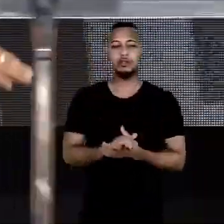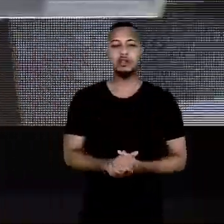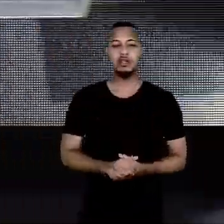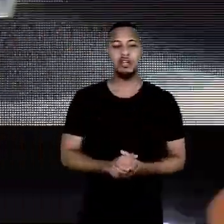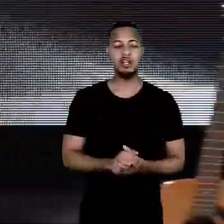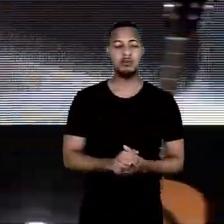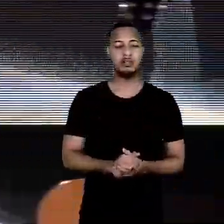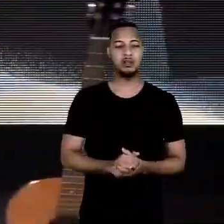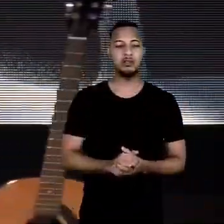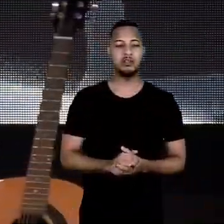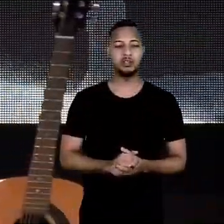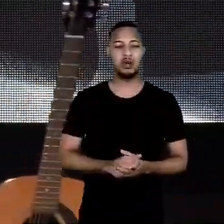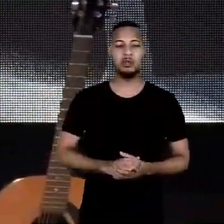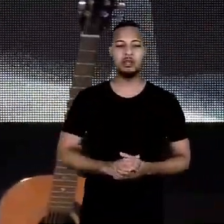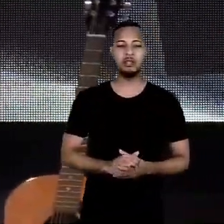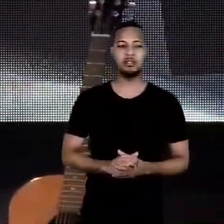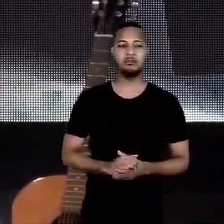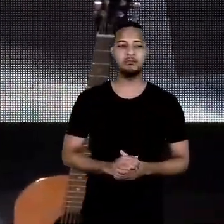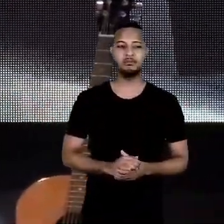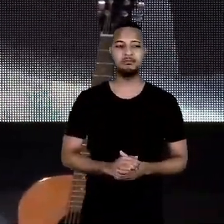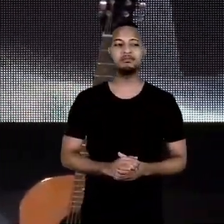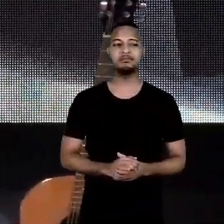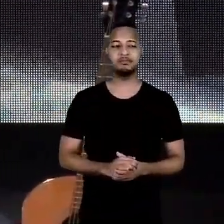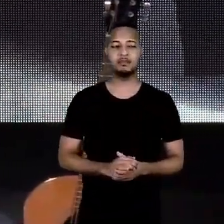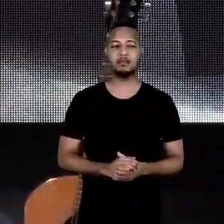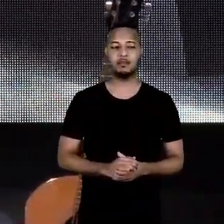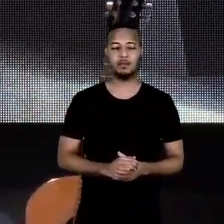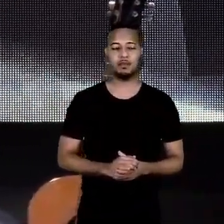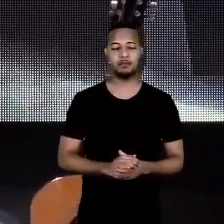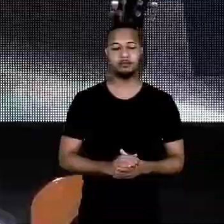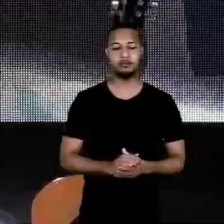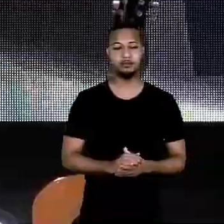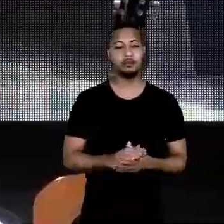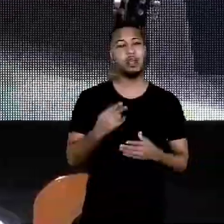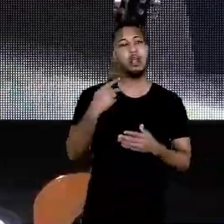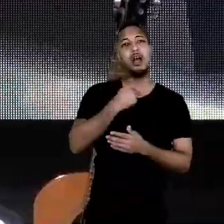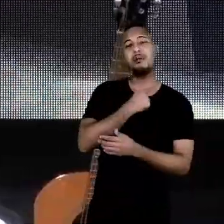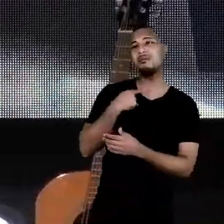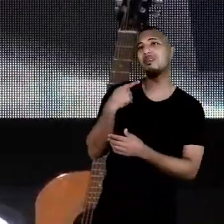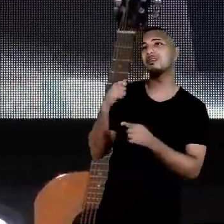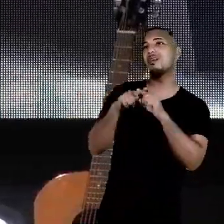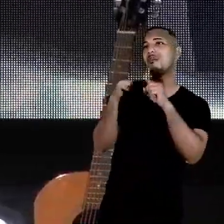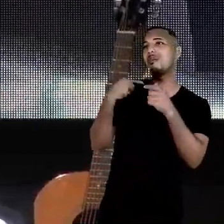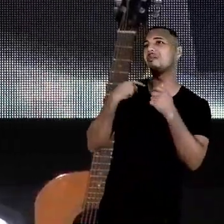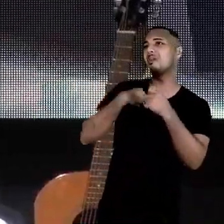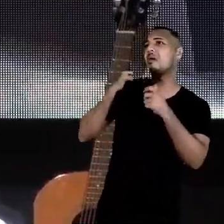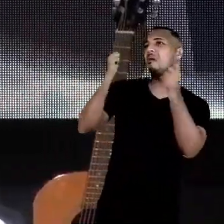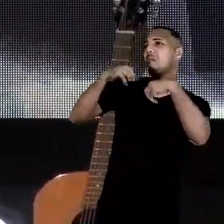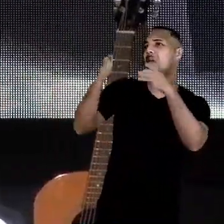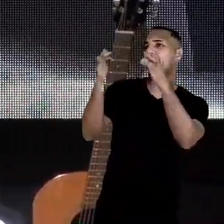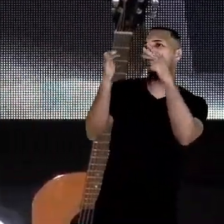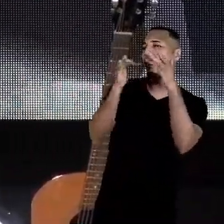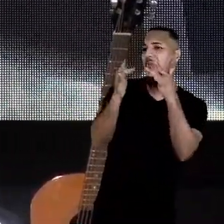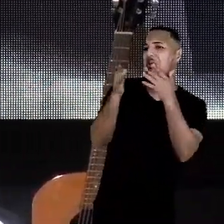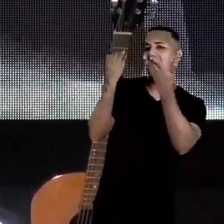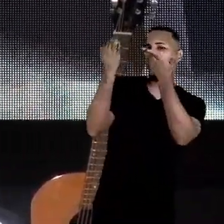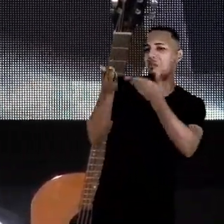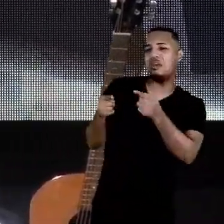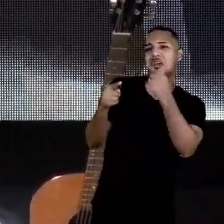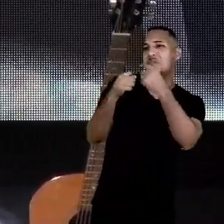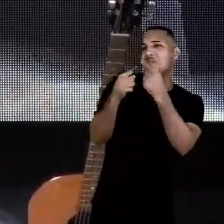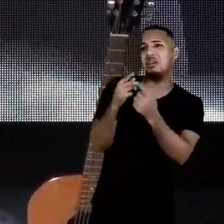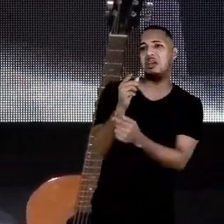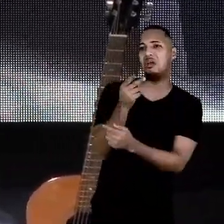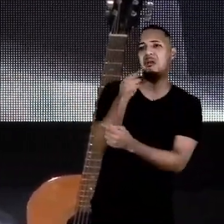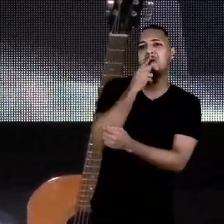não percebeu. Ah, é um relacionamento quando vê. Ah, pastor, mas eu posso namorar com ele, porque oh, ele não bebe, não